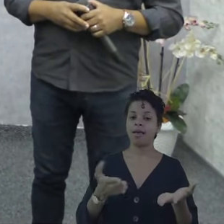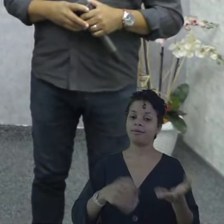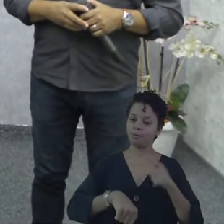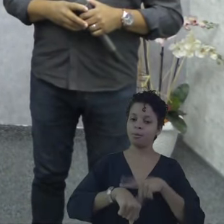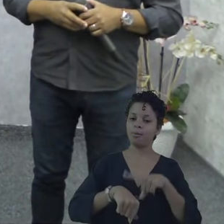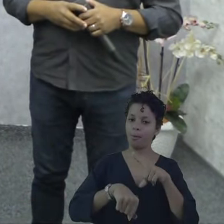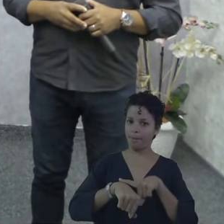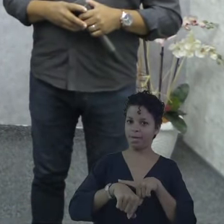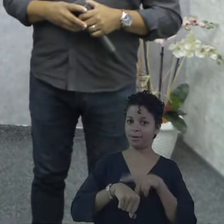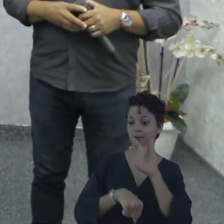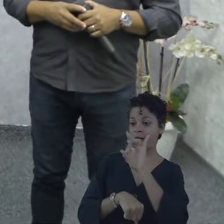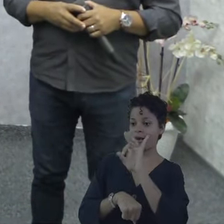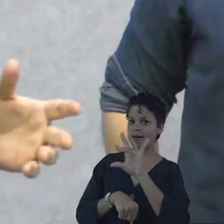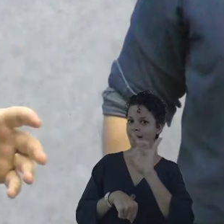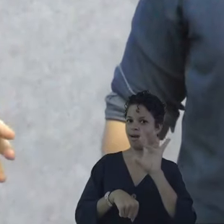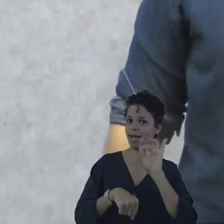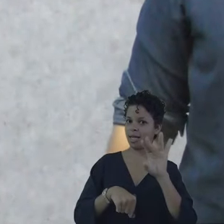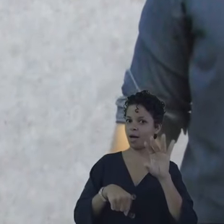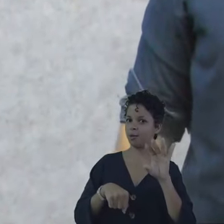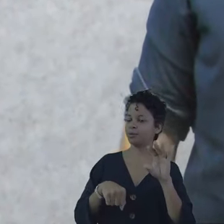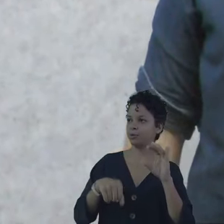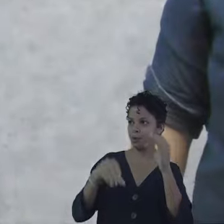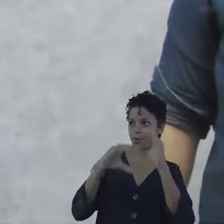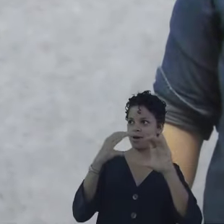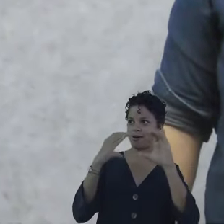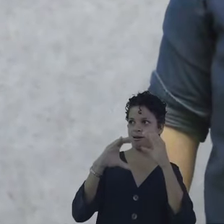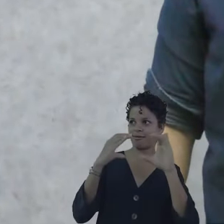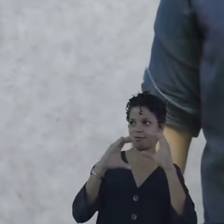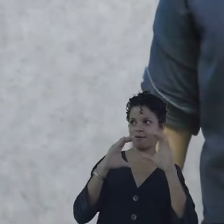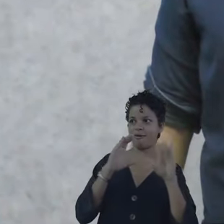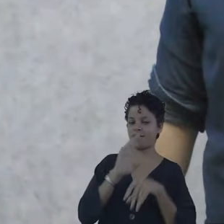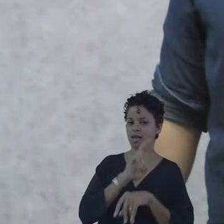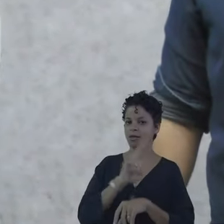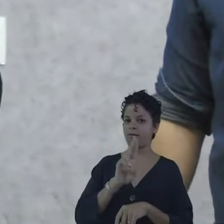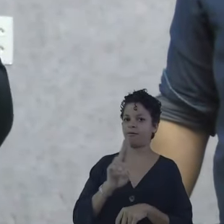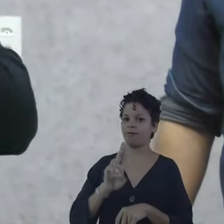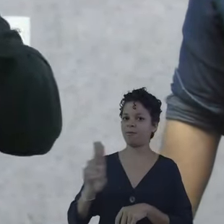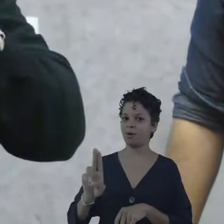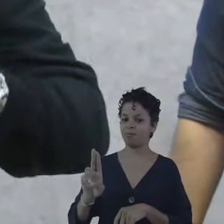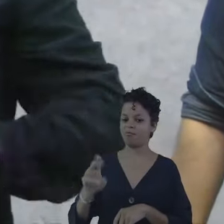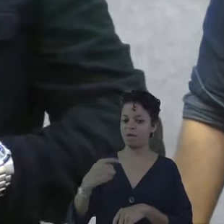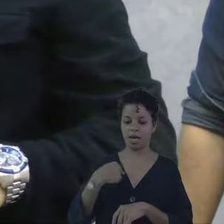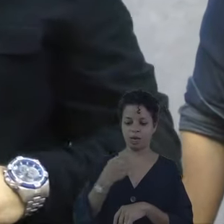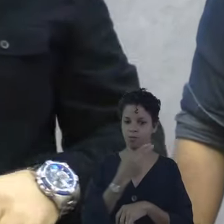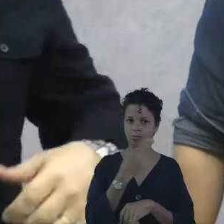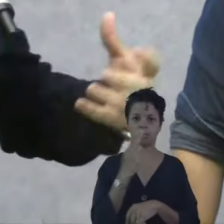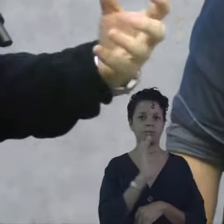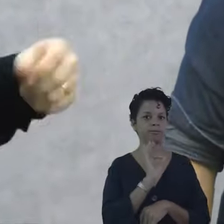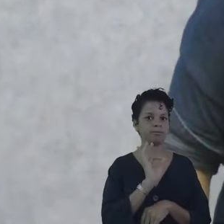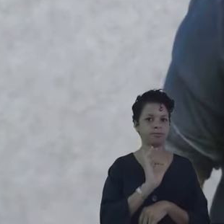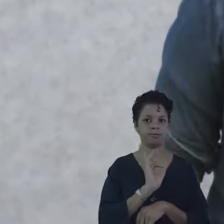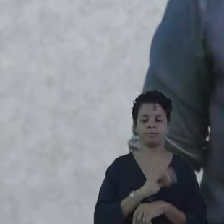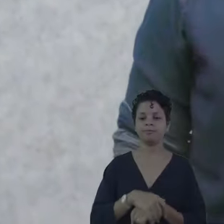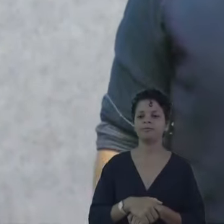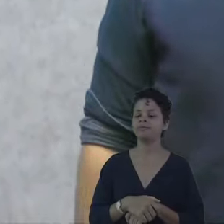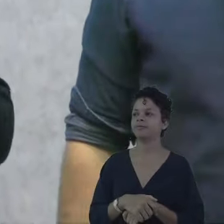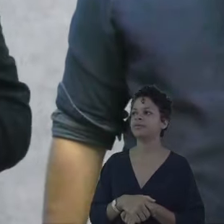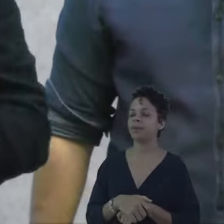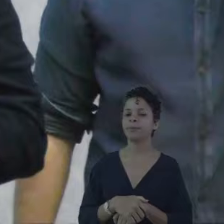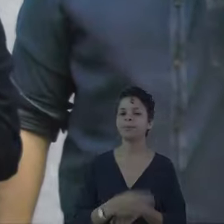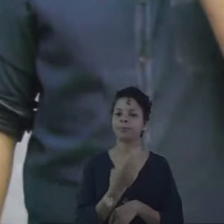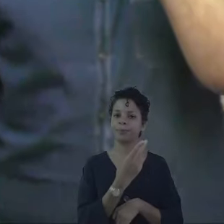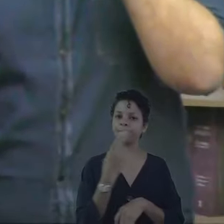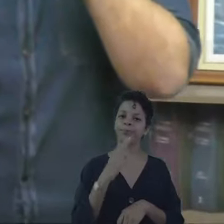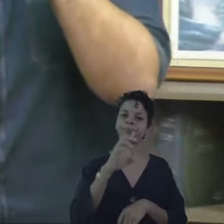momento o pessoal se apresentasse, mas o único que não vai falar o nome aqui, eu acho que sou eu. Se apresente aí, por favor. Bom,